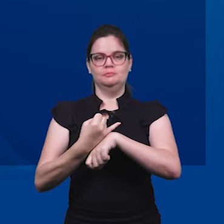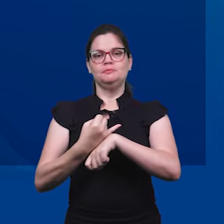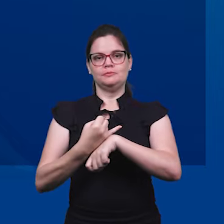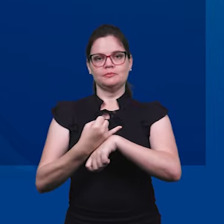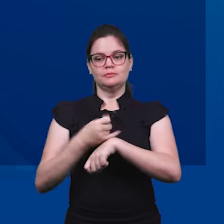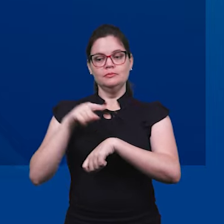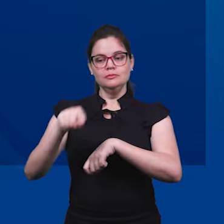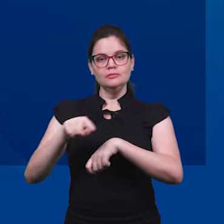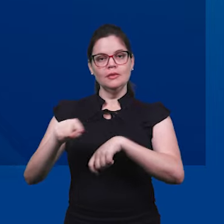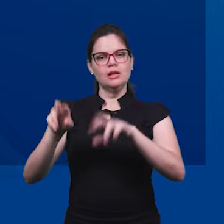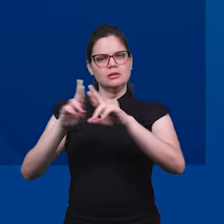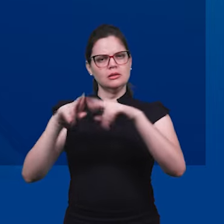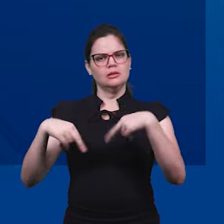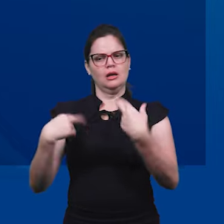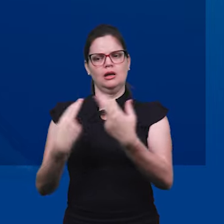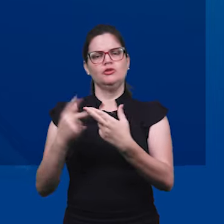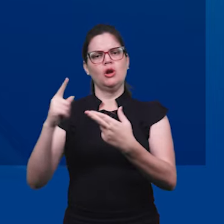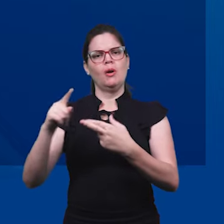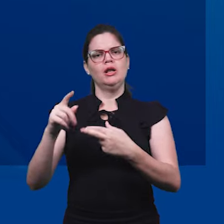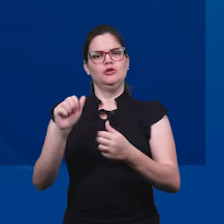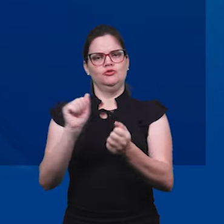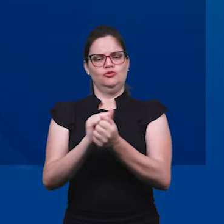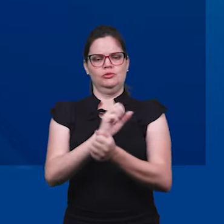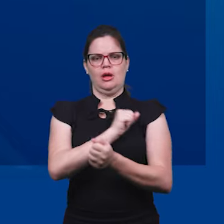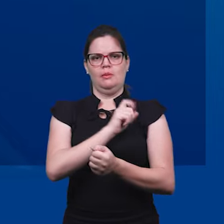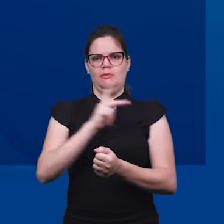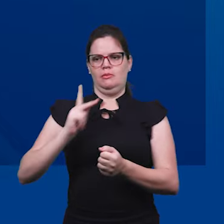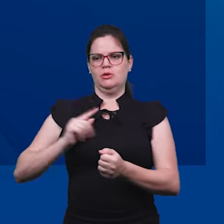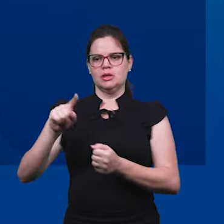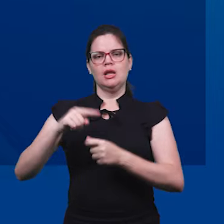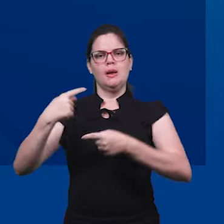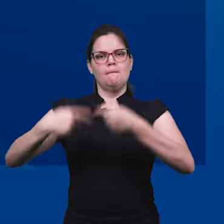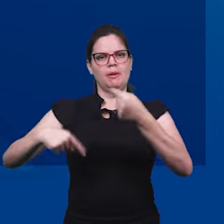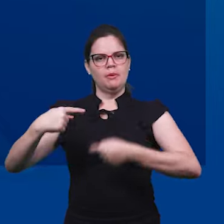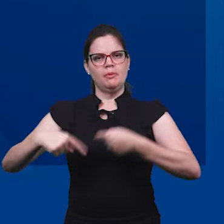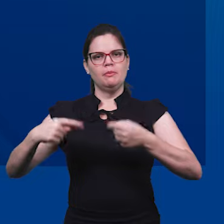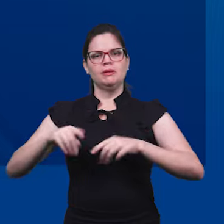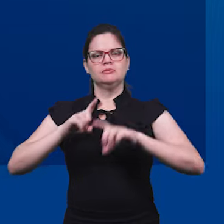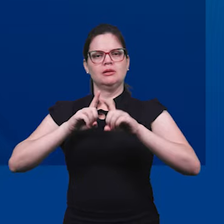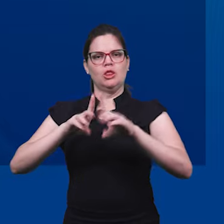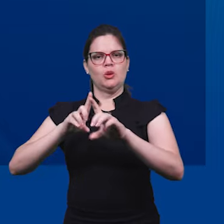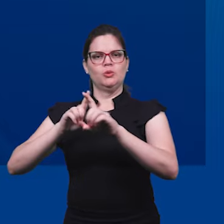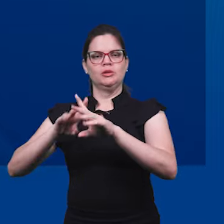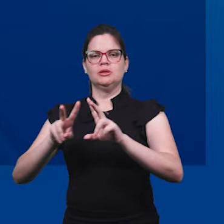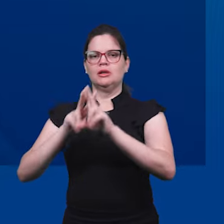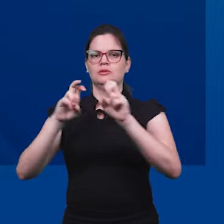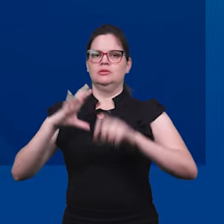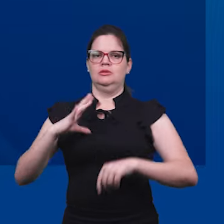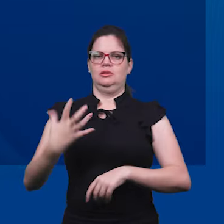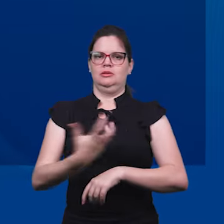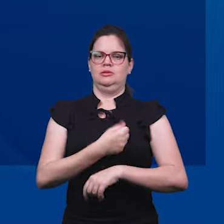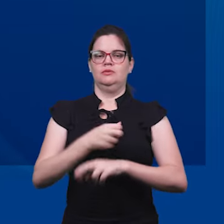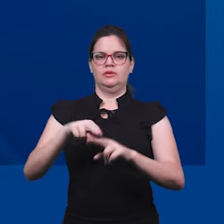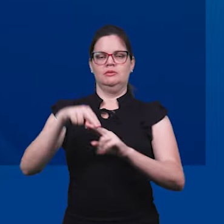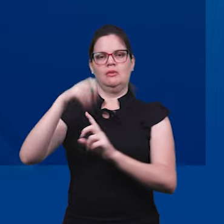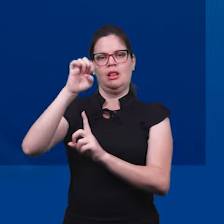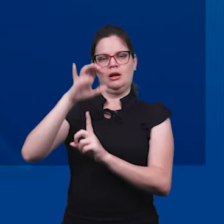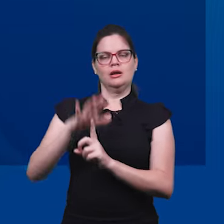nesse concílio estava sendo estabelecida a doutrina de salvação pela graça, mediante a